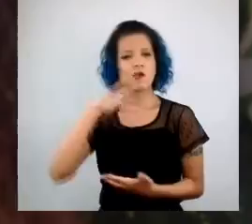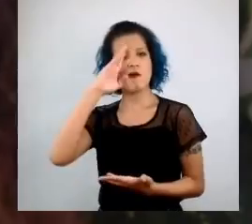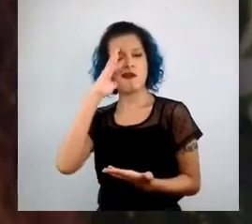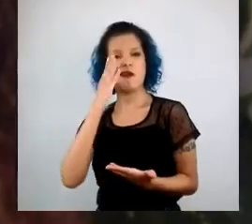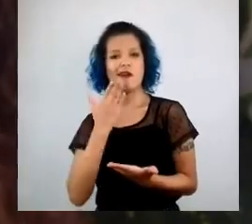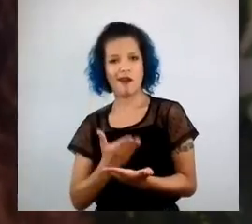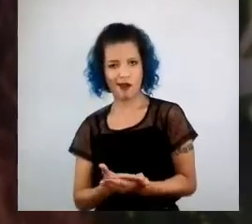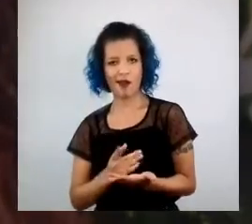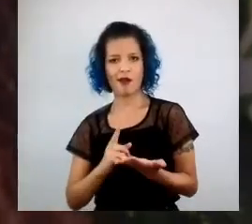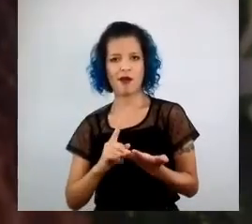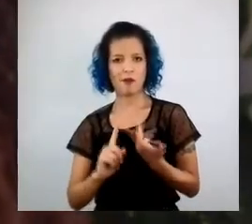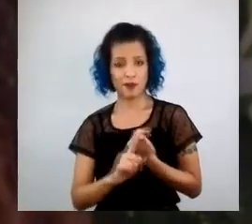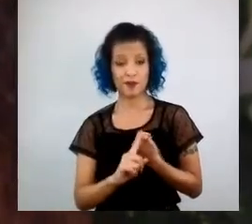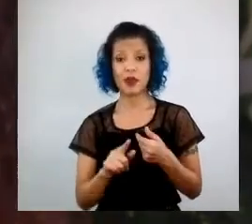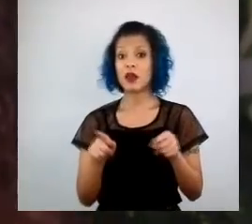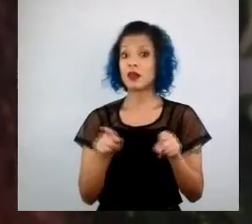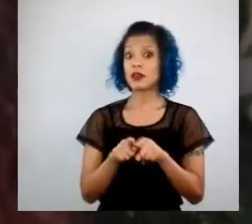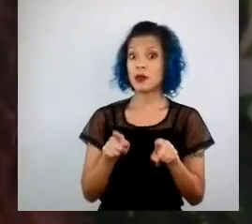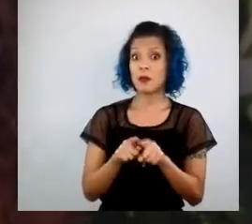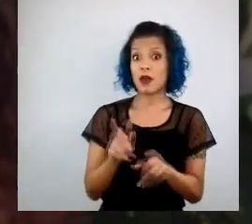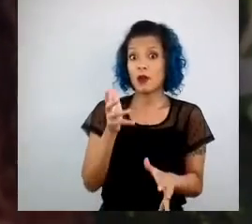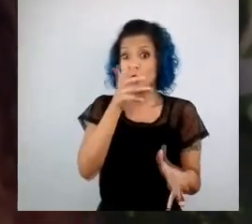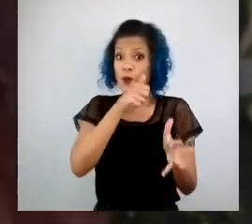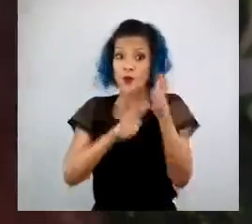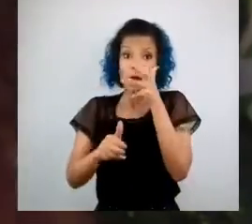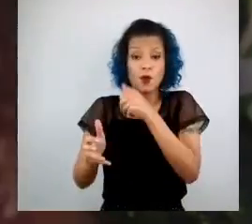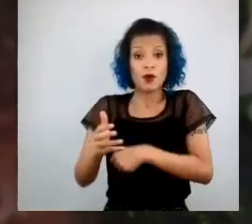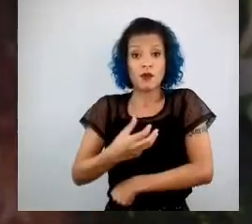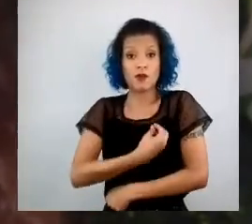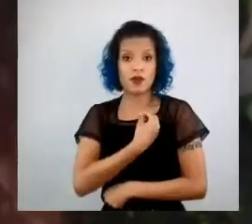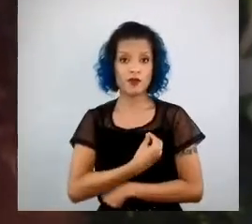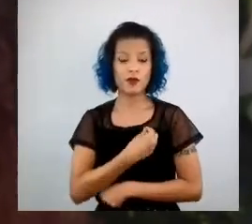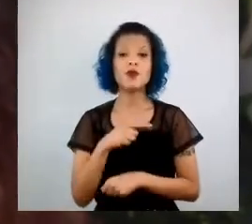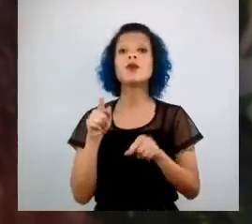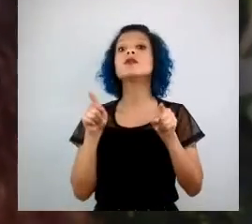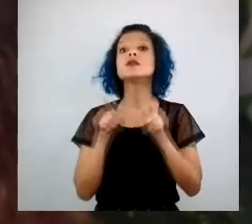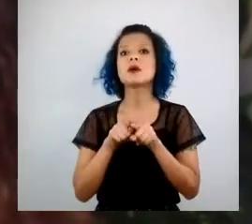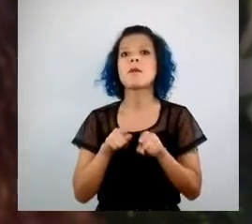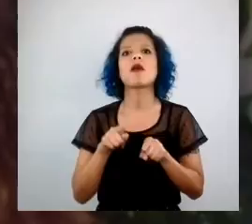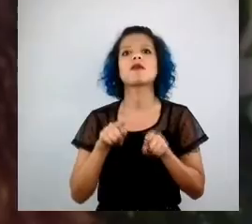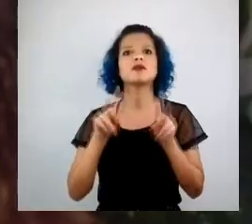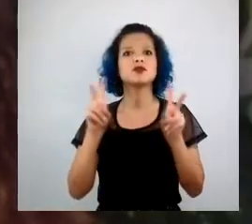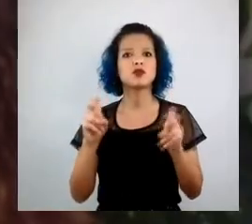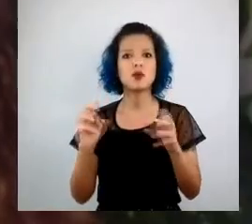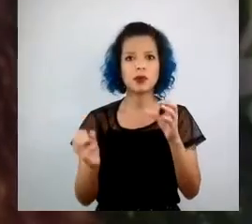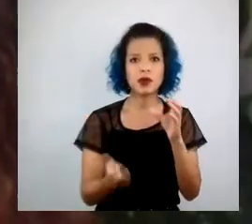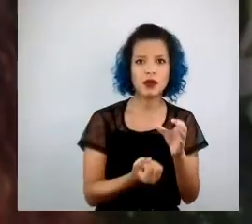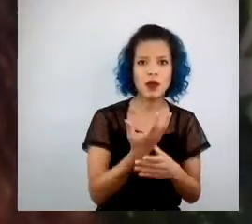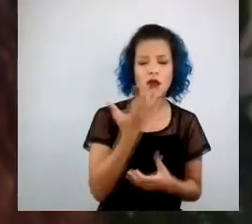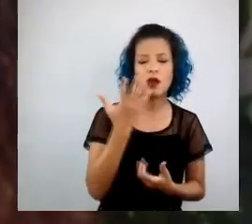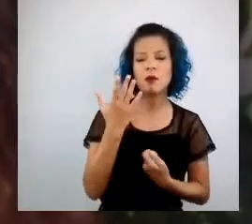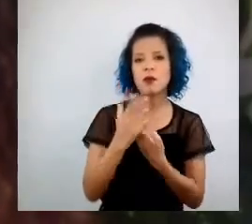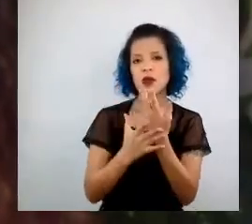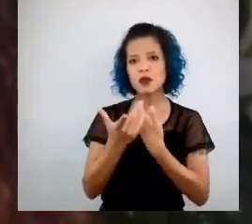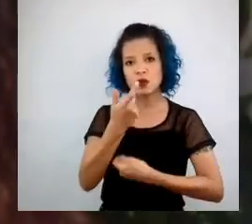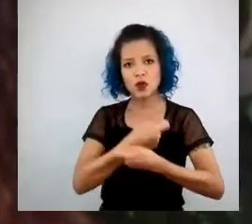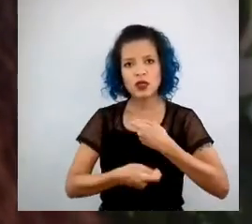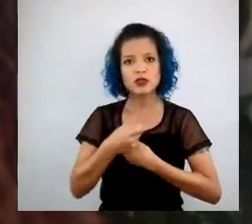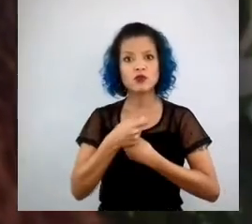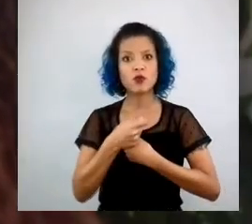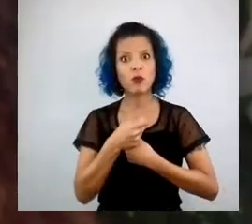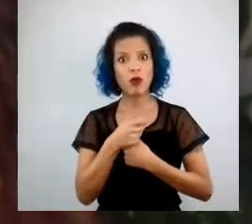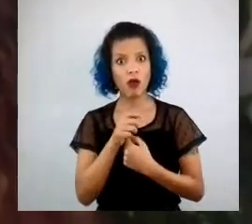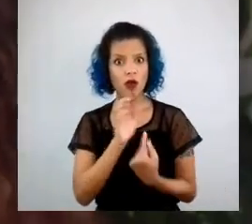de sobrevivência, pela questão social do empreendedorismo, além de me fazer refletir